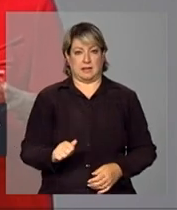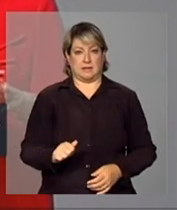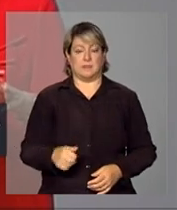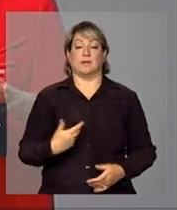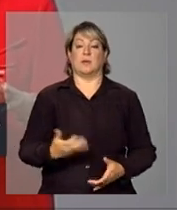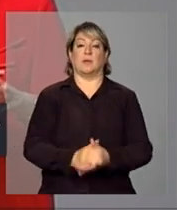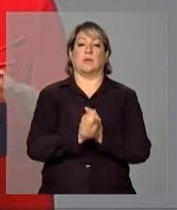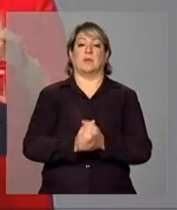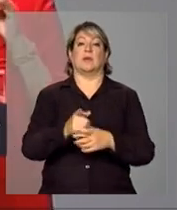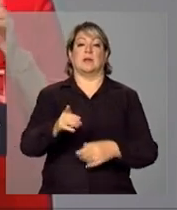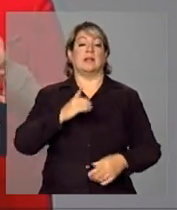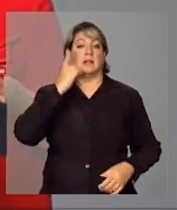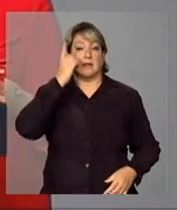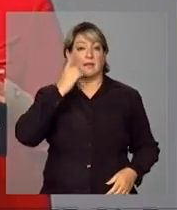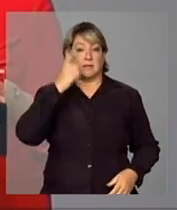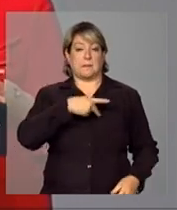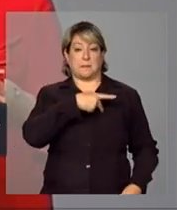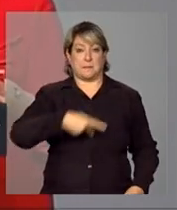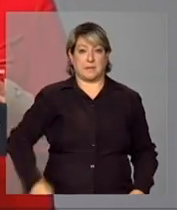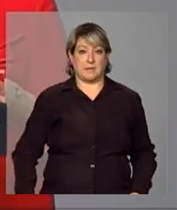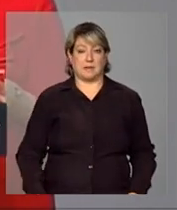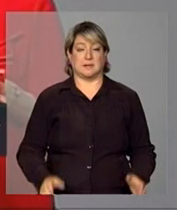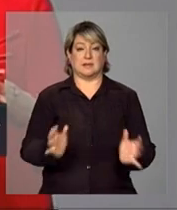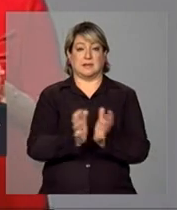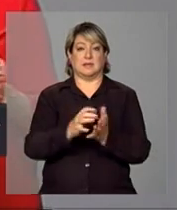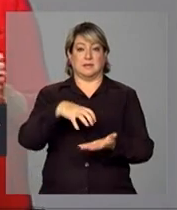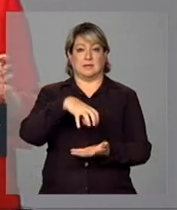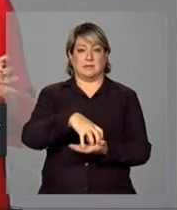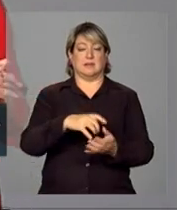Pedro Westphalen, presidente da Assembleia